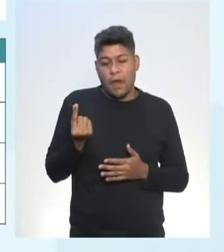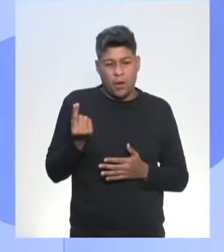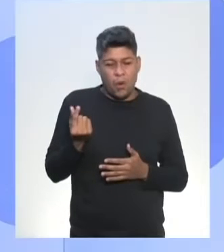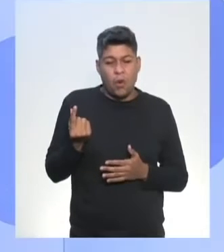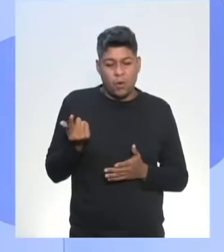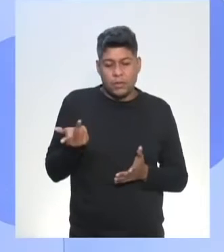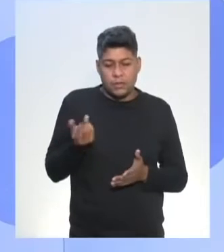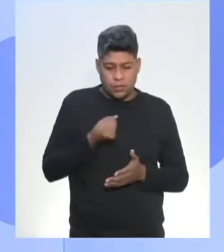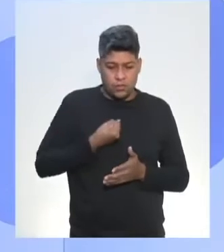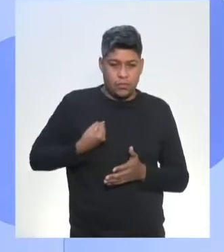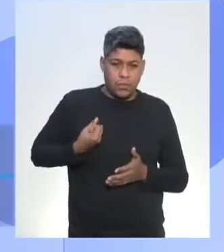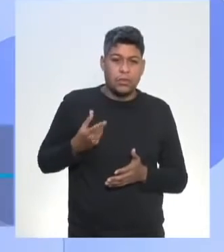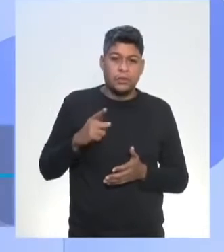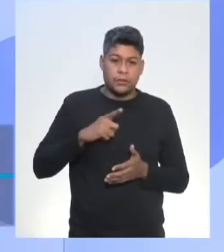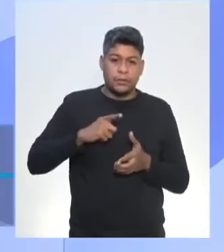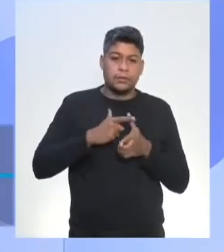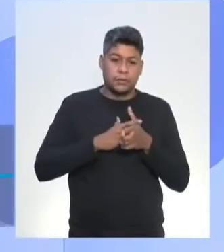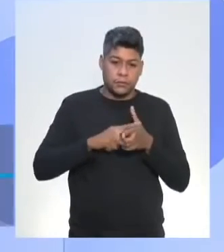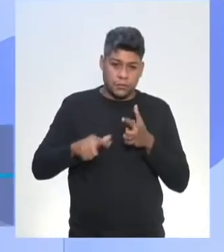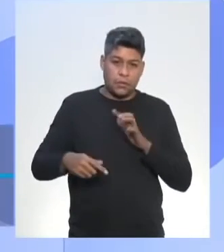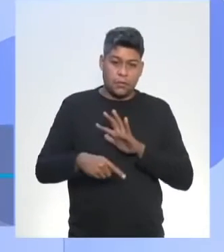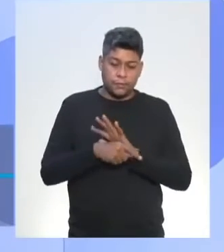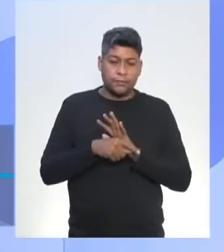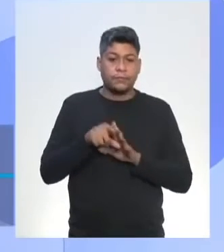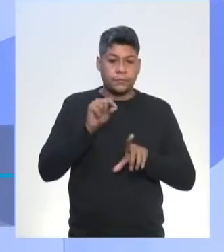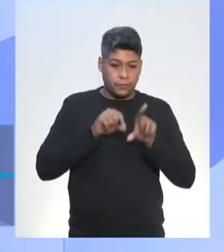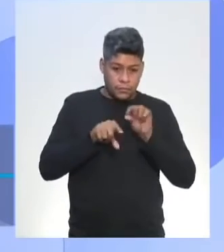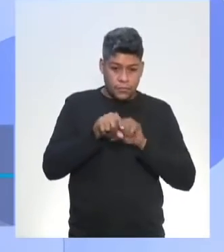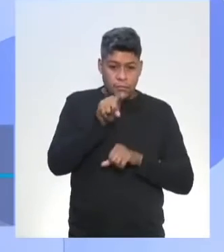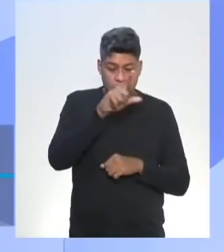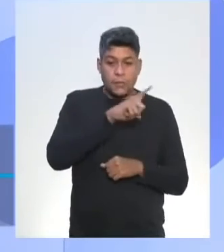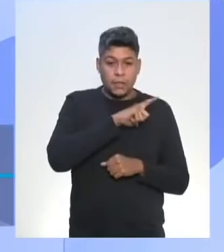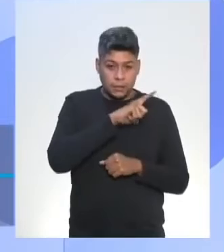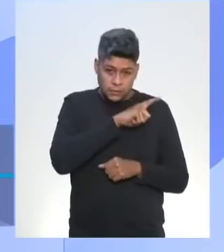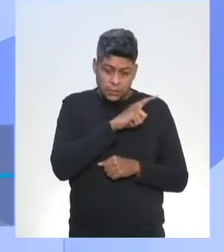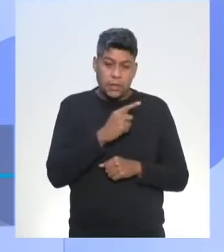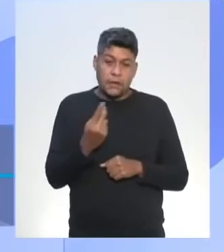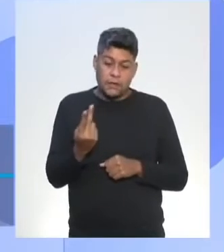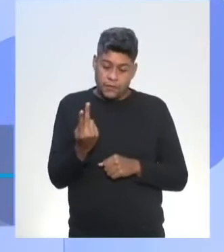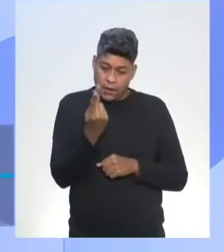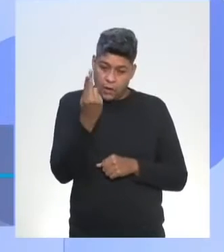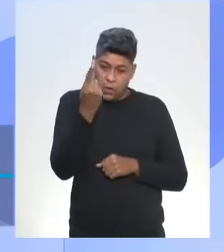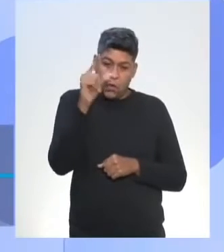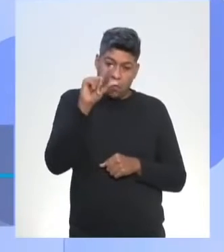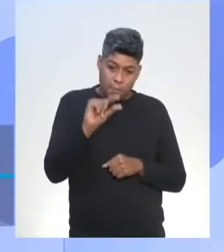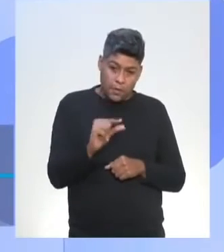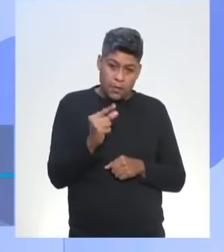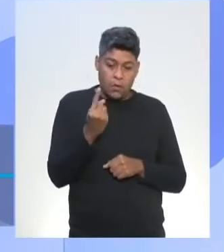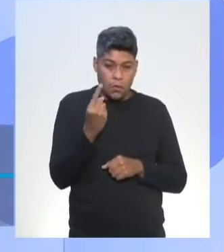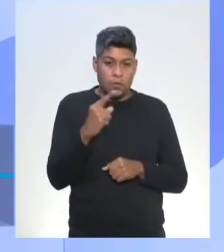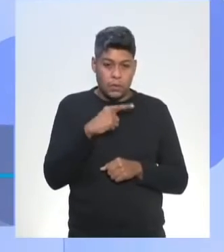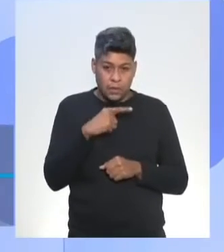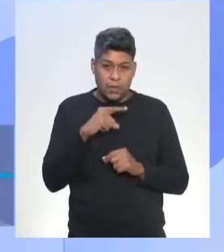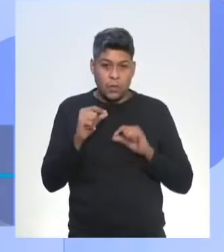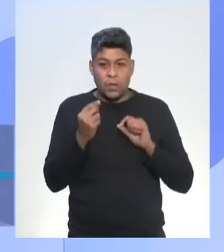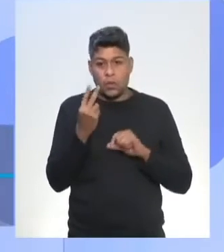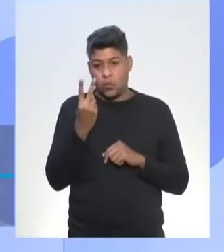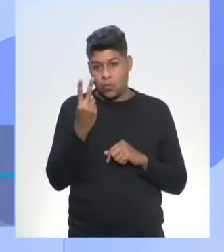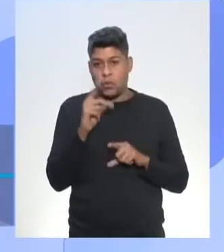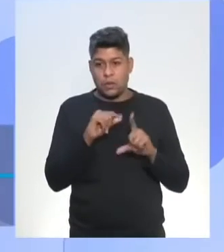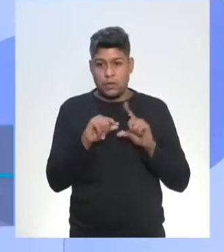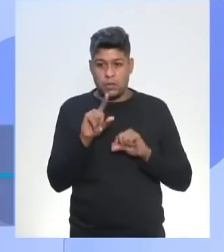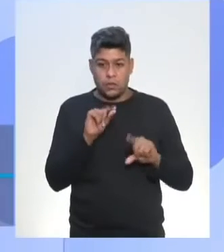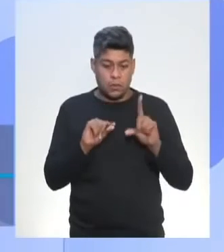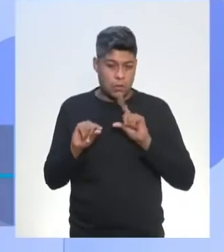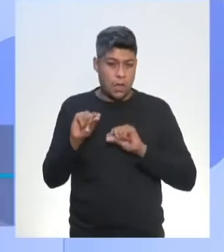é só isso não da divisão ali das opções que o prefeito valores menores que um só tem basicamente duas